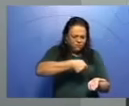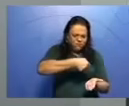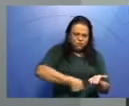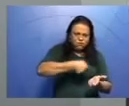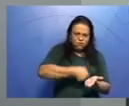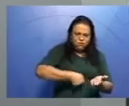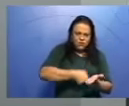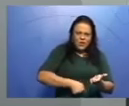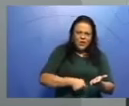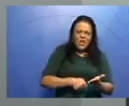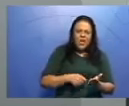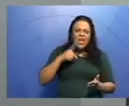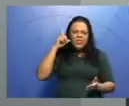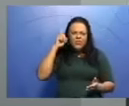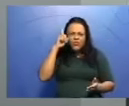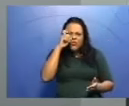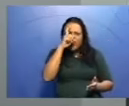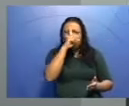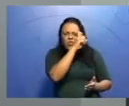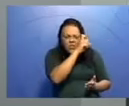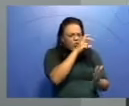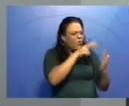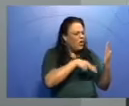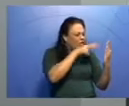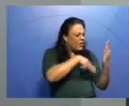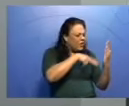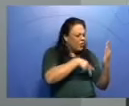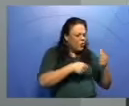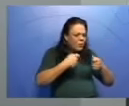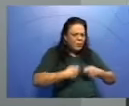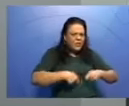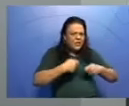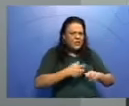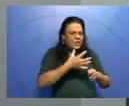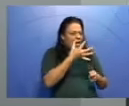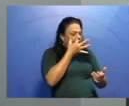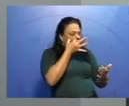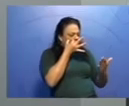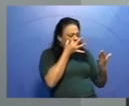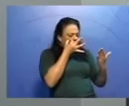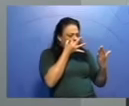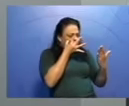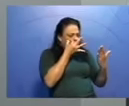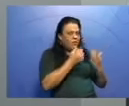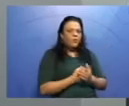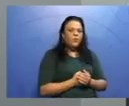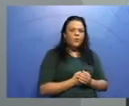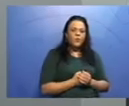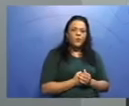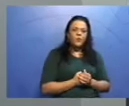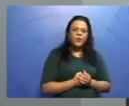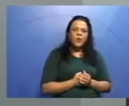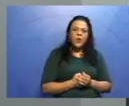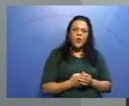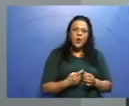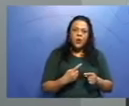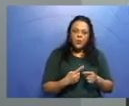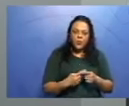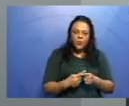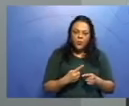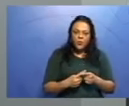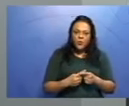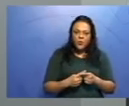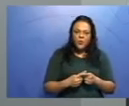leitor perspicaz, agudo e muito atento. Porque por isso que o módulo é